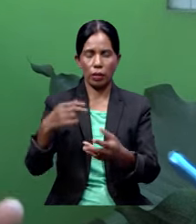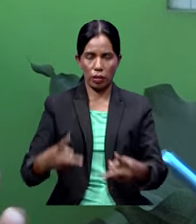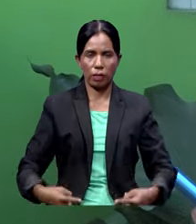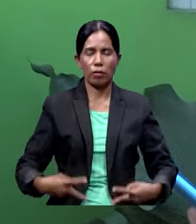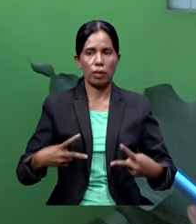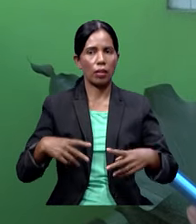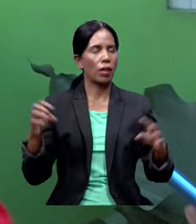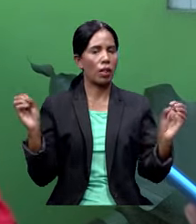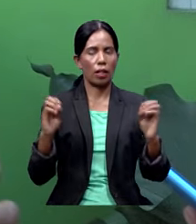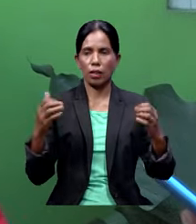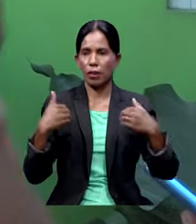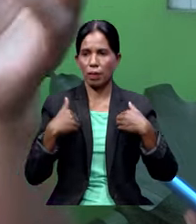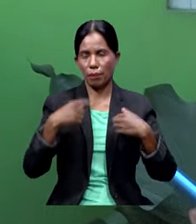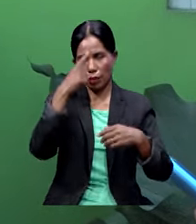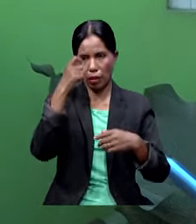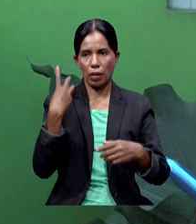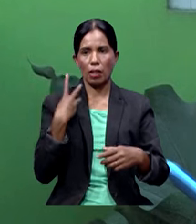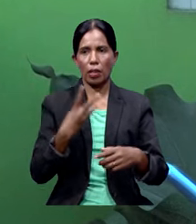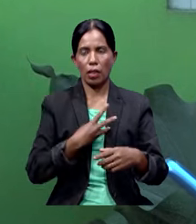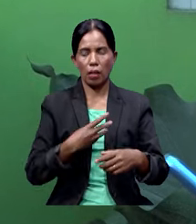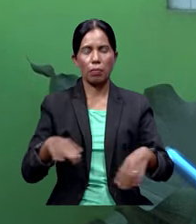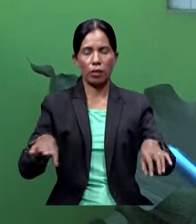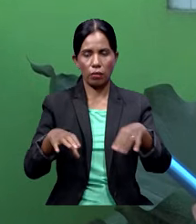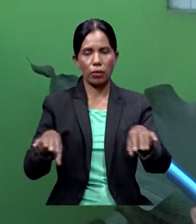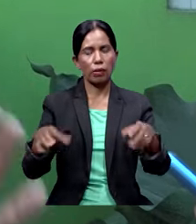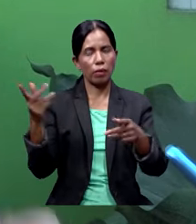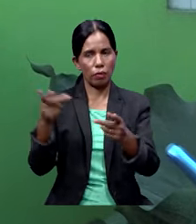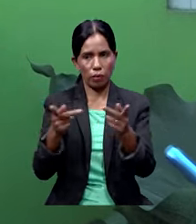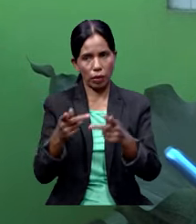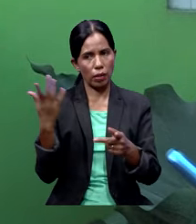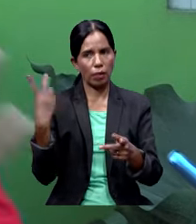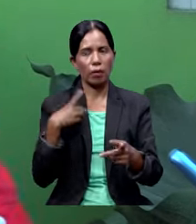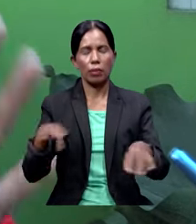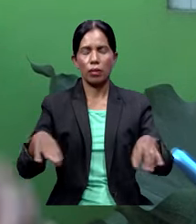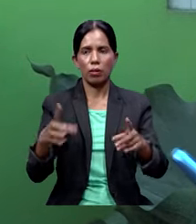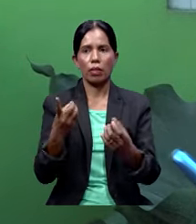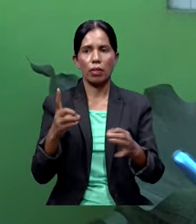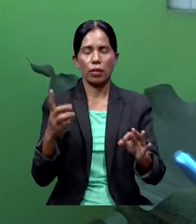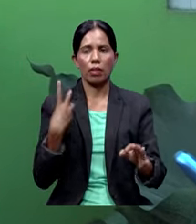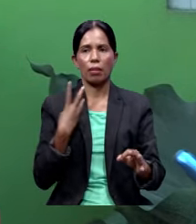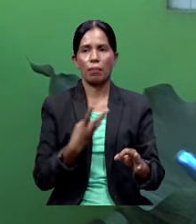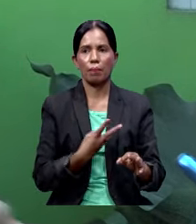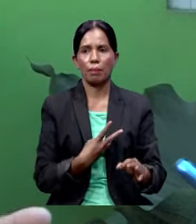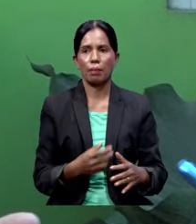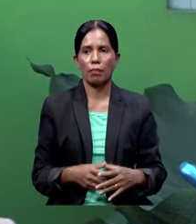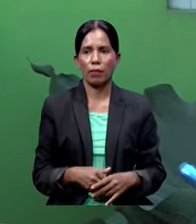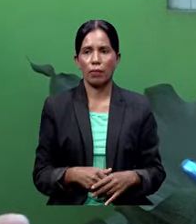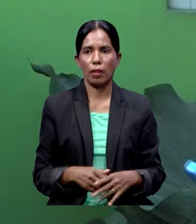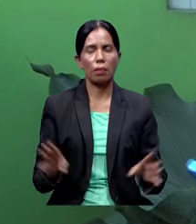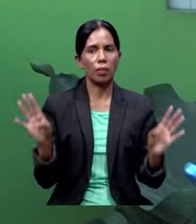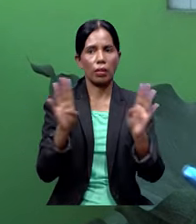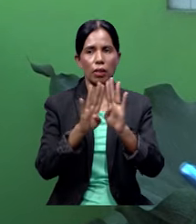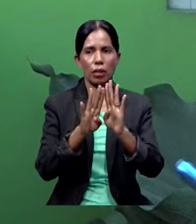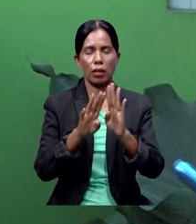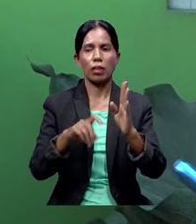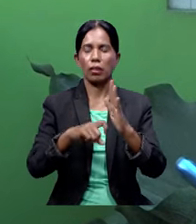la ia tamba fundarau ami mo okupa e fating ne Neduni quando amina contrato voto anta abi takatia.